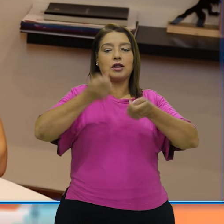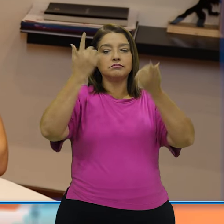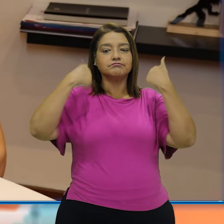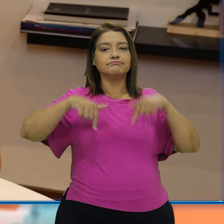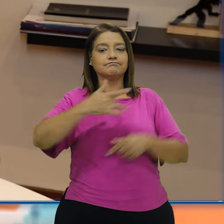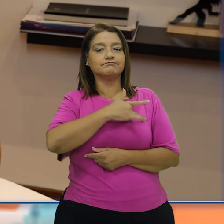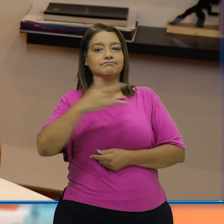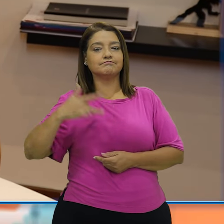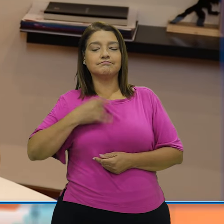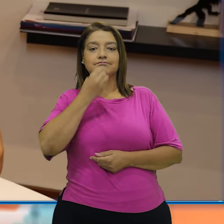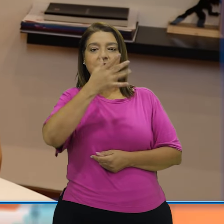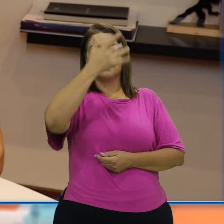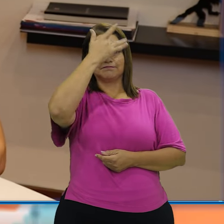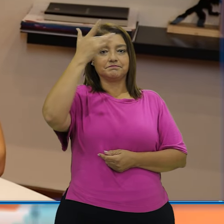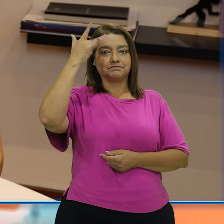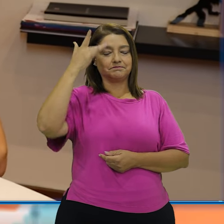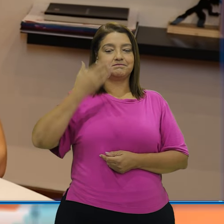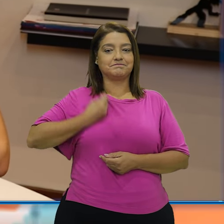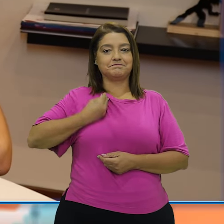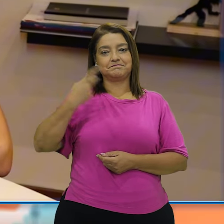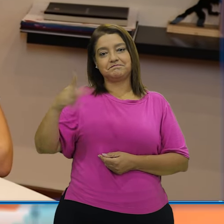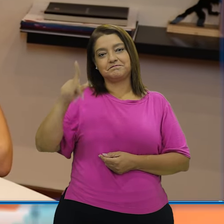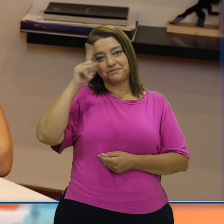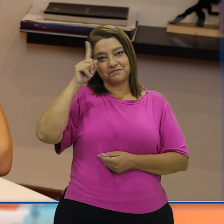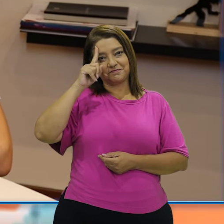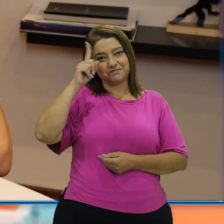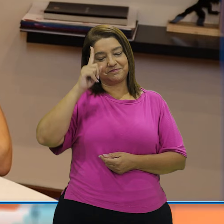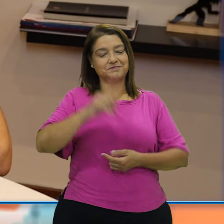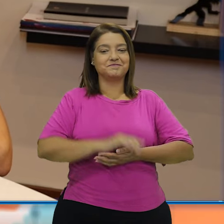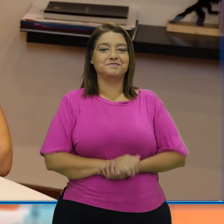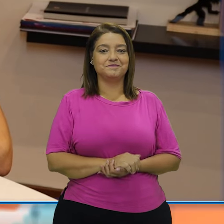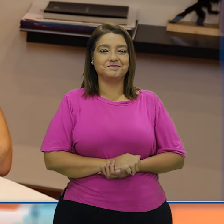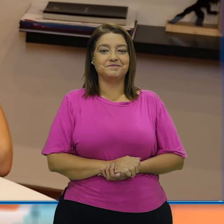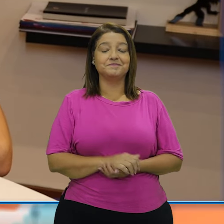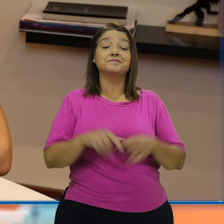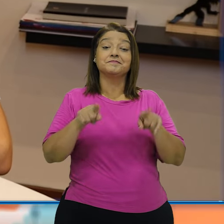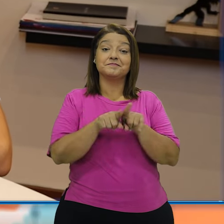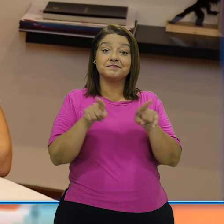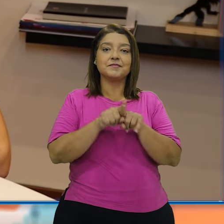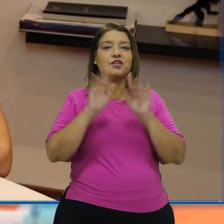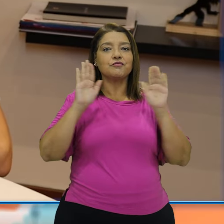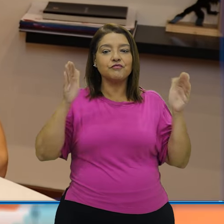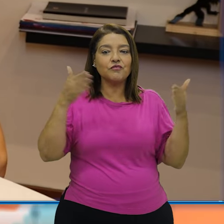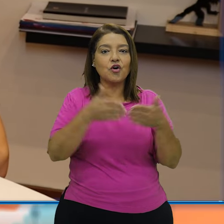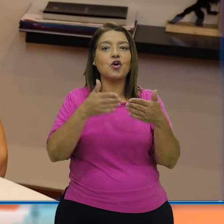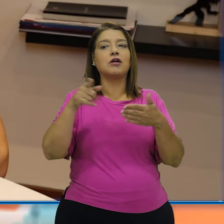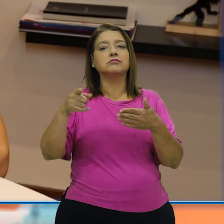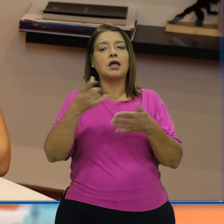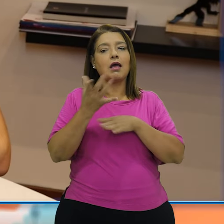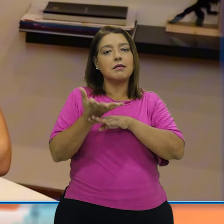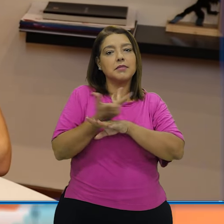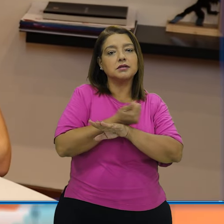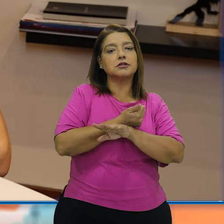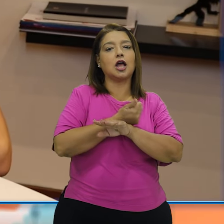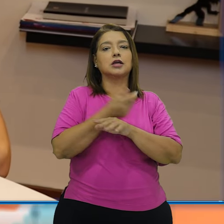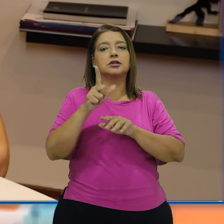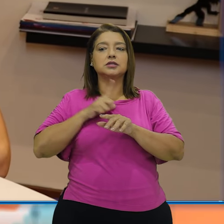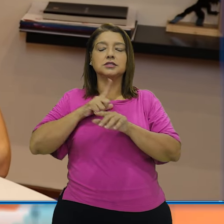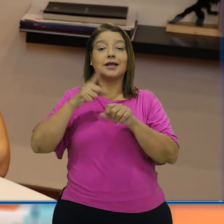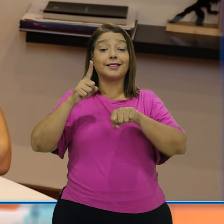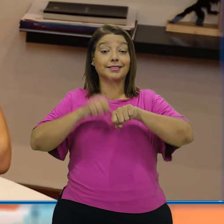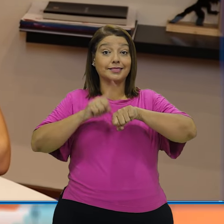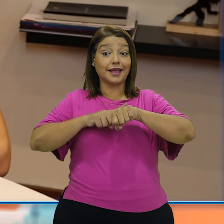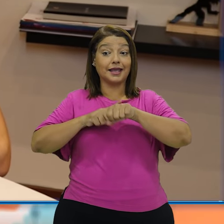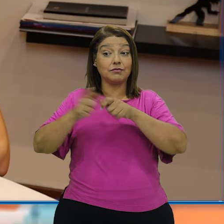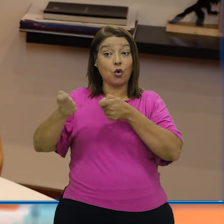mais bem-estar físico e mental para o dia a dia do adolescente e da criança. Além disso, focar no desenvolvimento de habilidades de